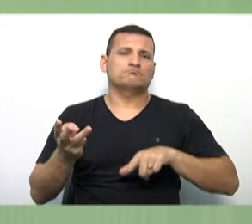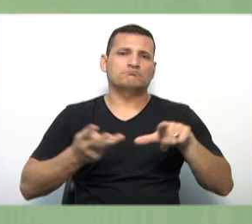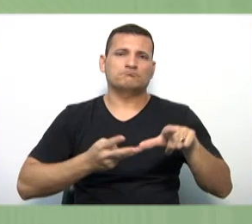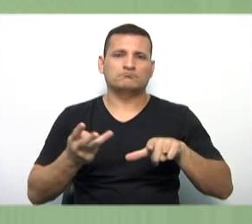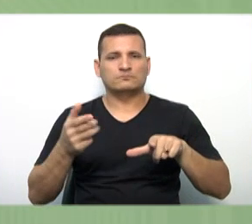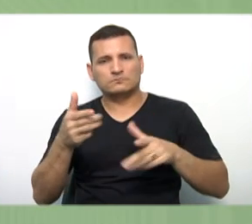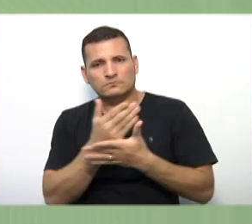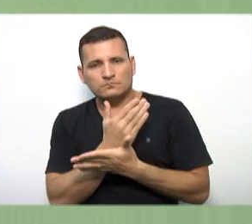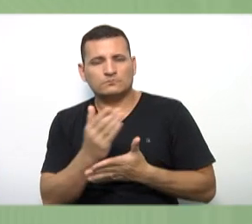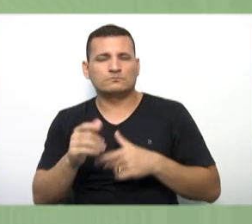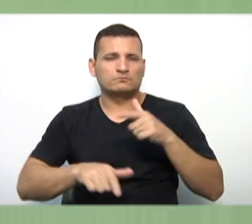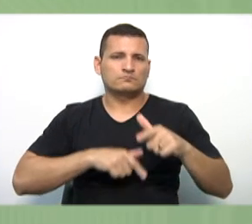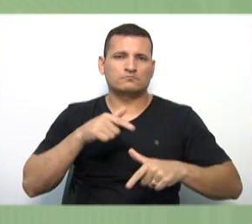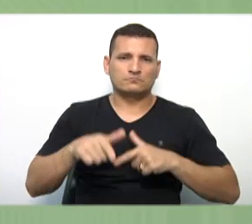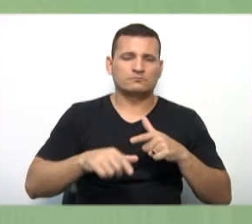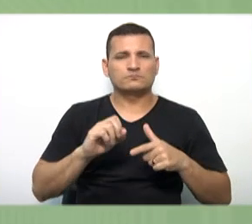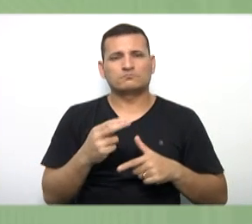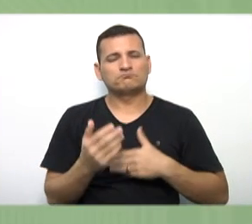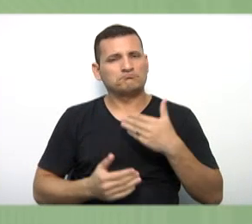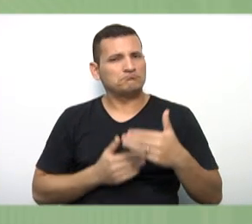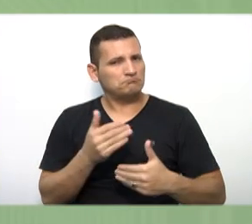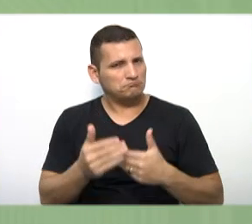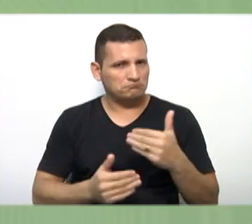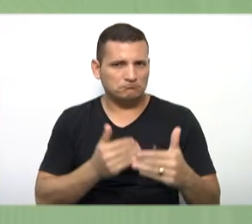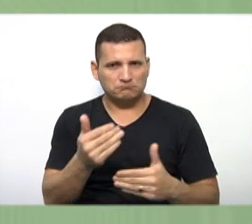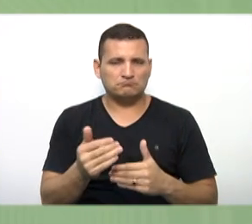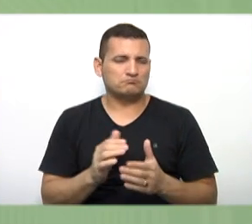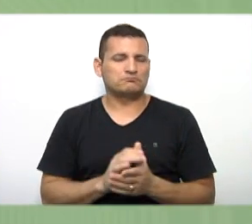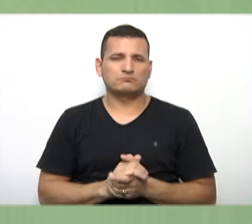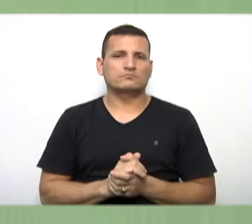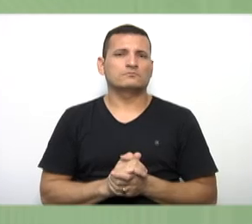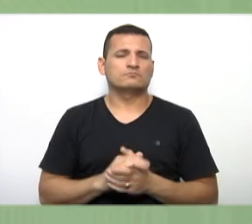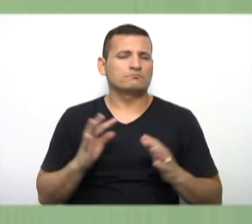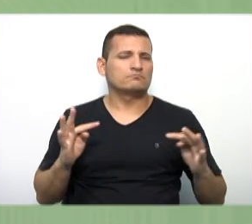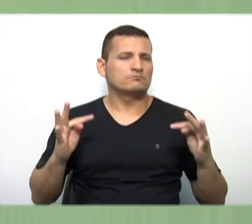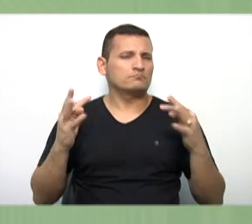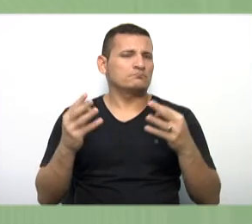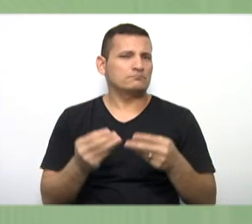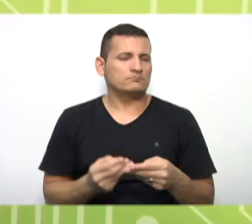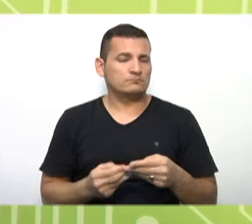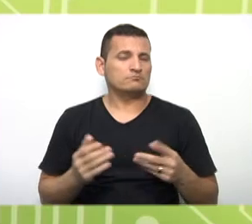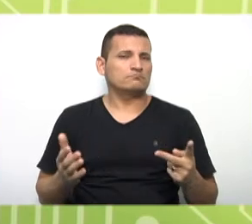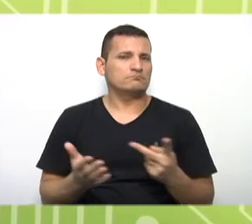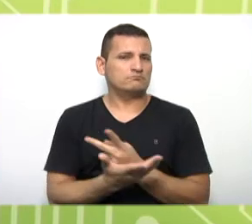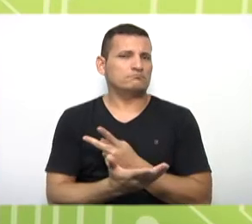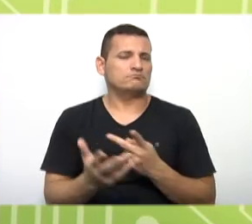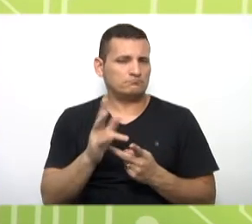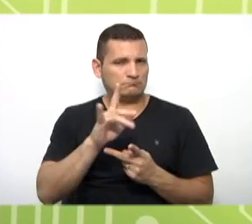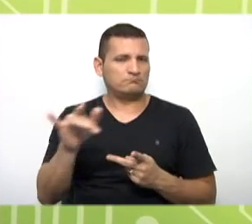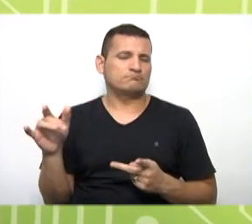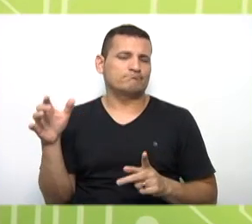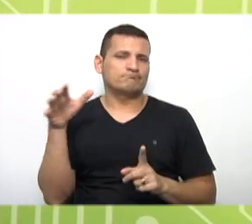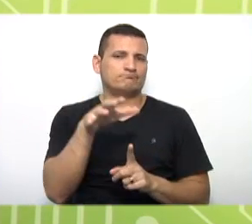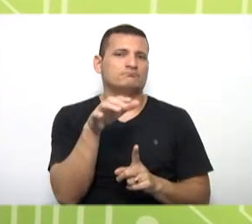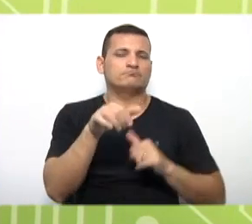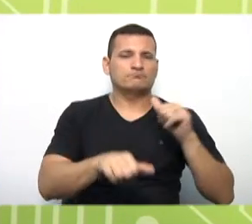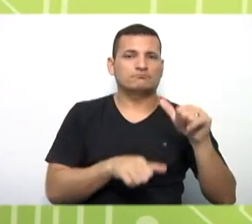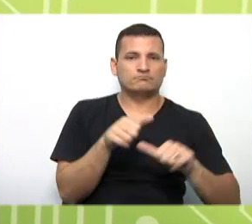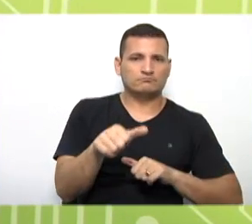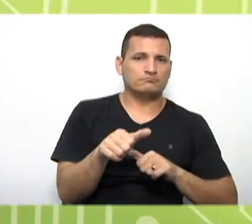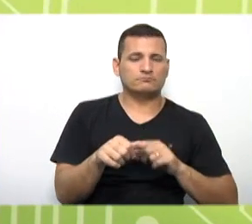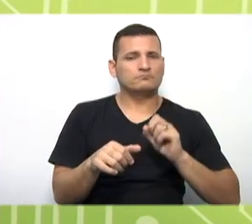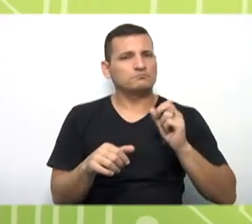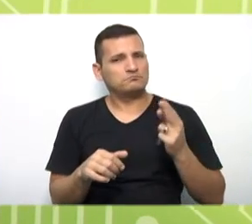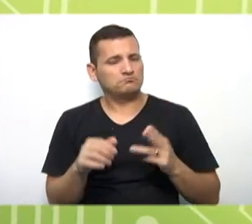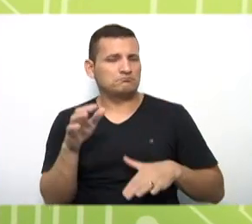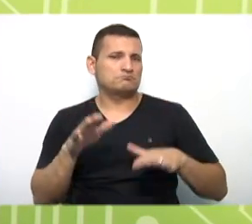ou de algumas etapas do processo produtivo. Tudo isso, quando acontecer, vai gerar uma mudança, ou às vezes uma